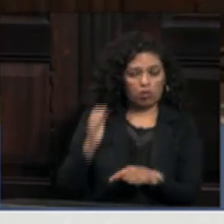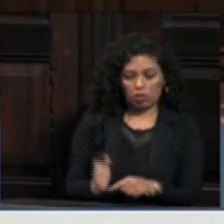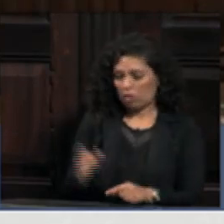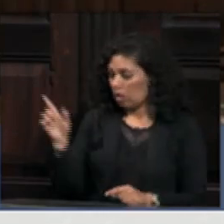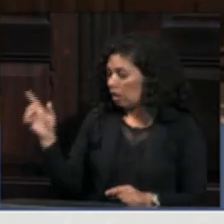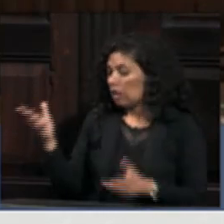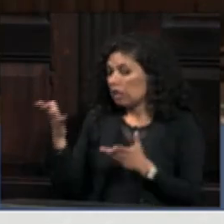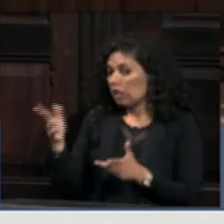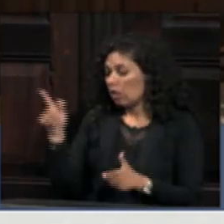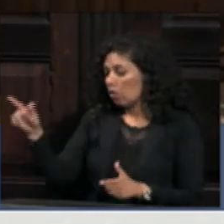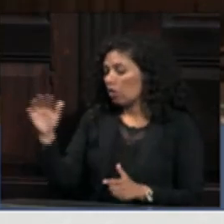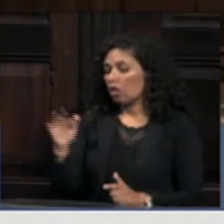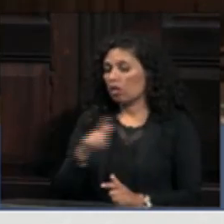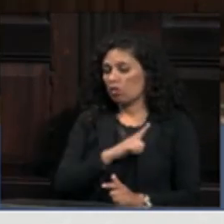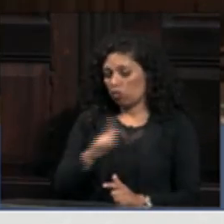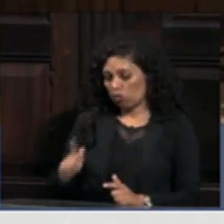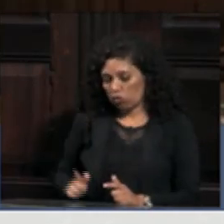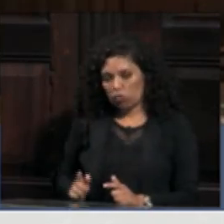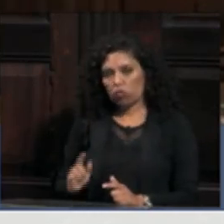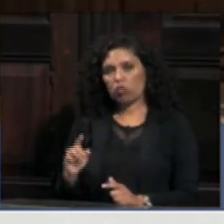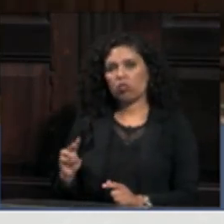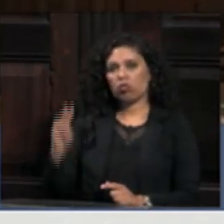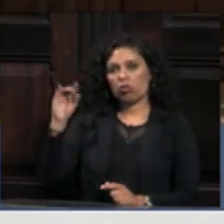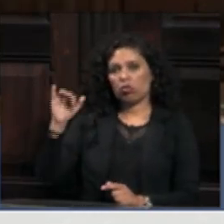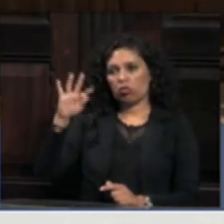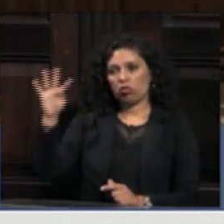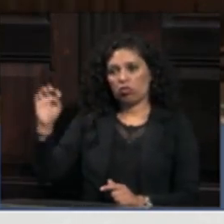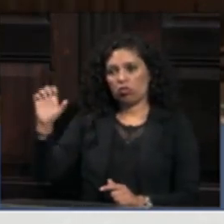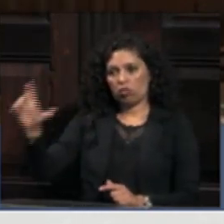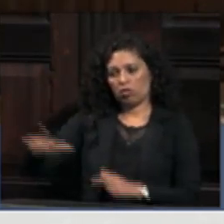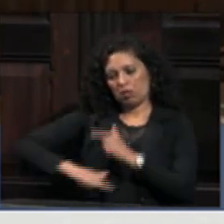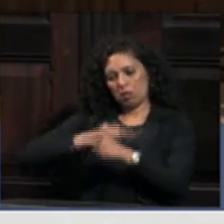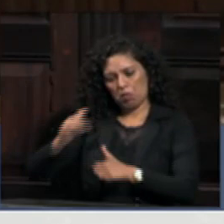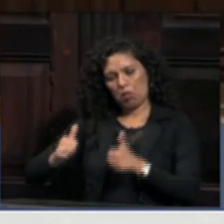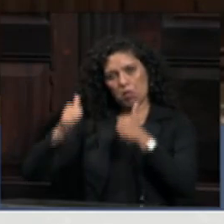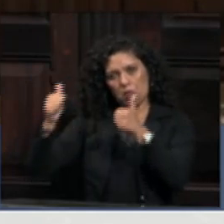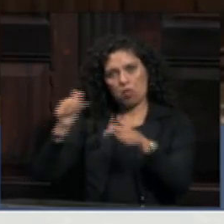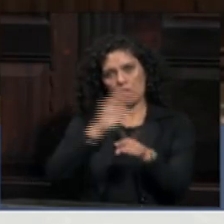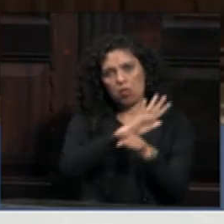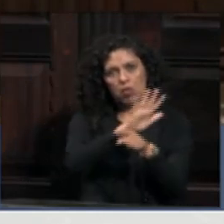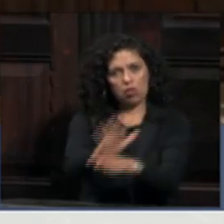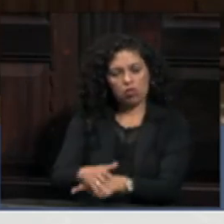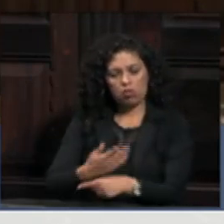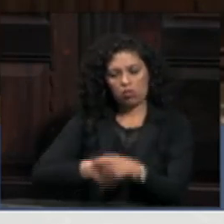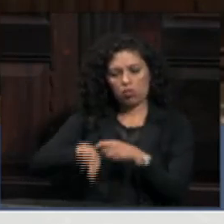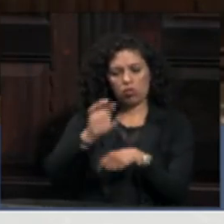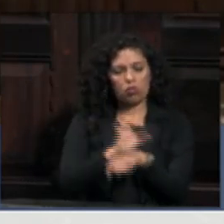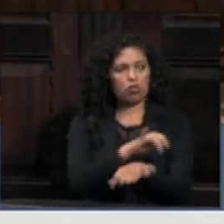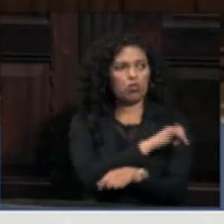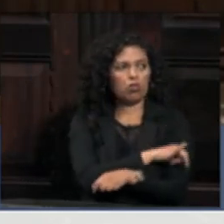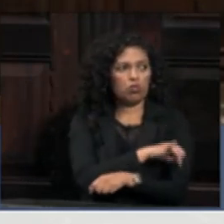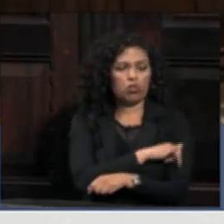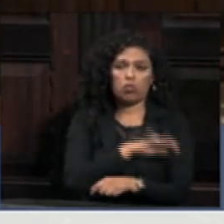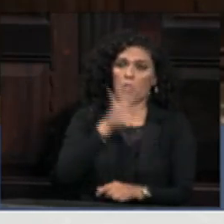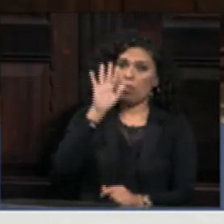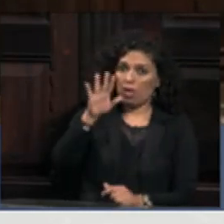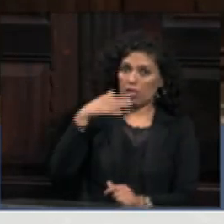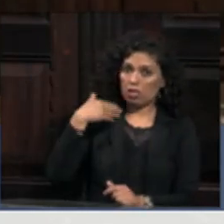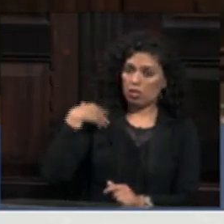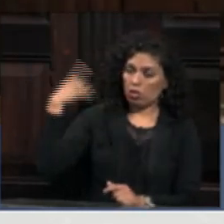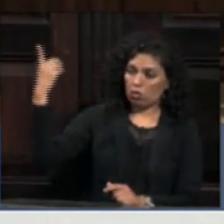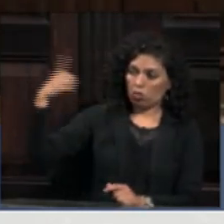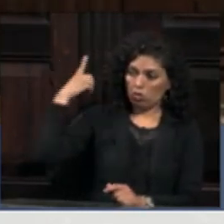dê certo, para bem do Estado do Rio de Janeiro. Mas nossas funções, deputado Paulo Ramos,